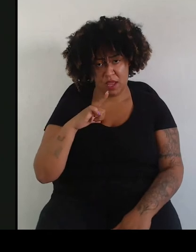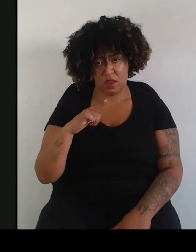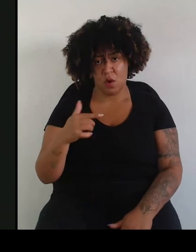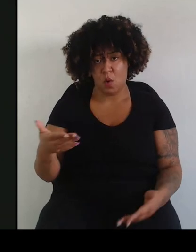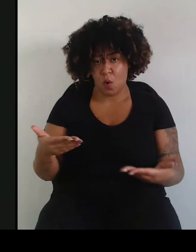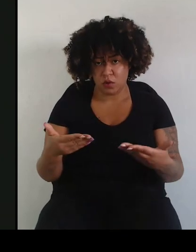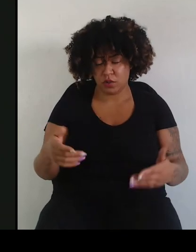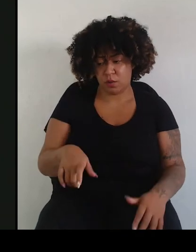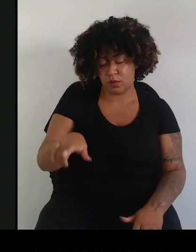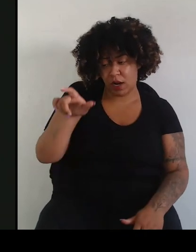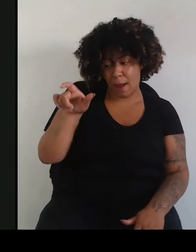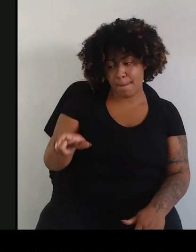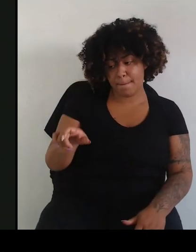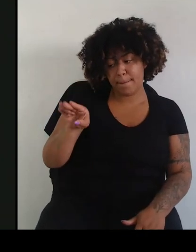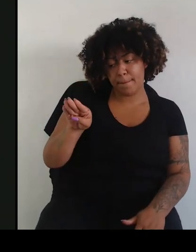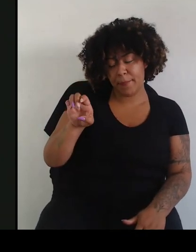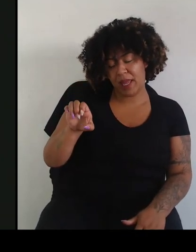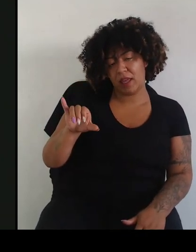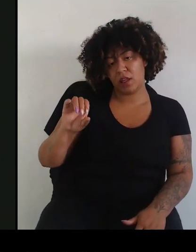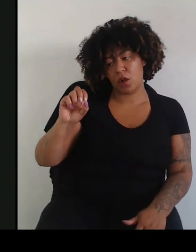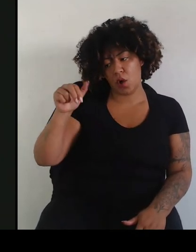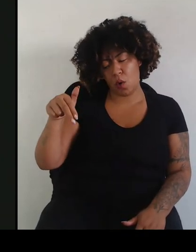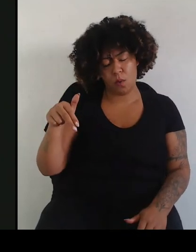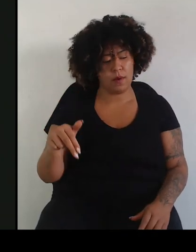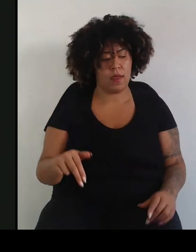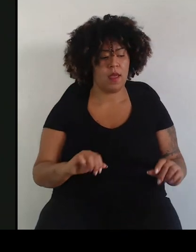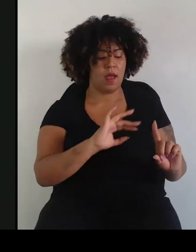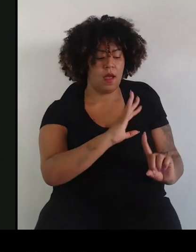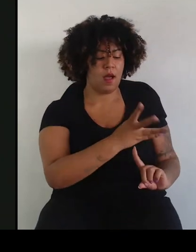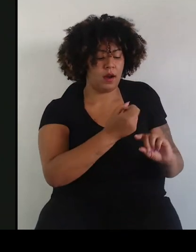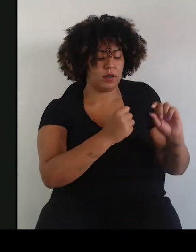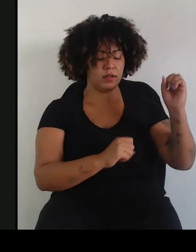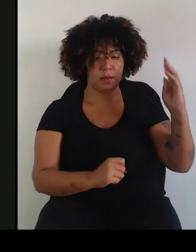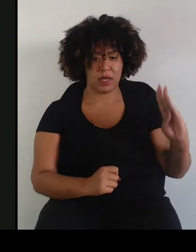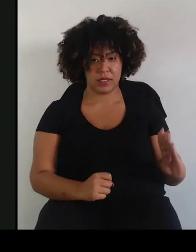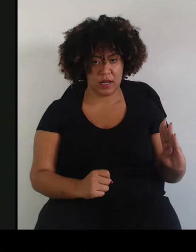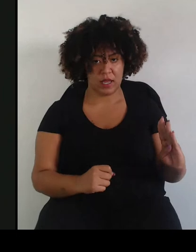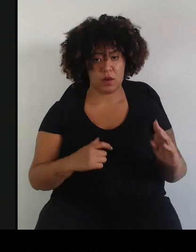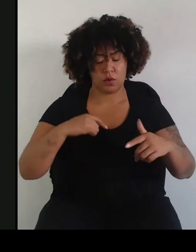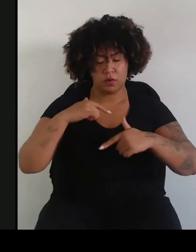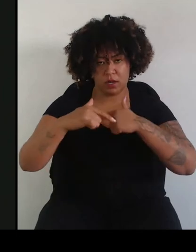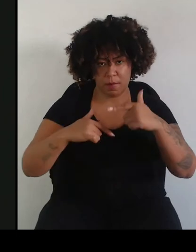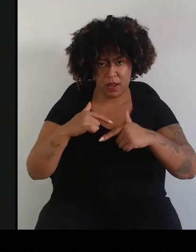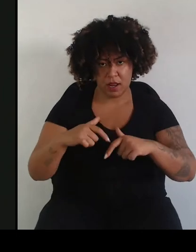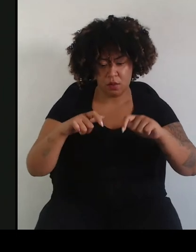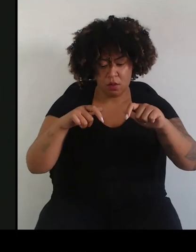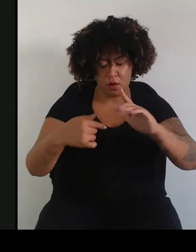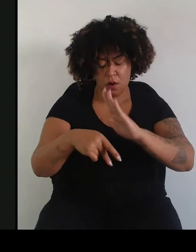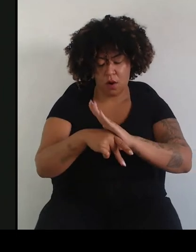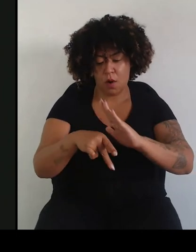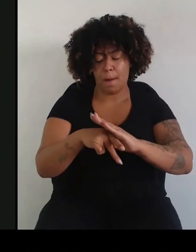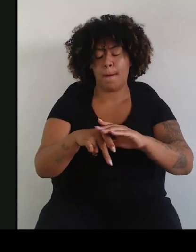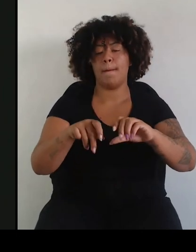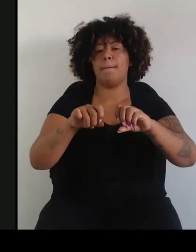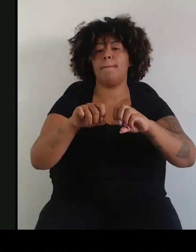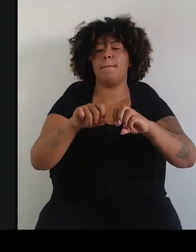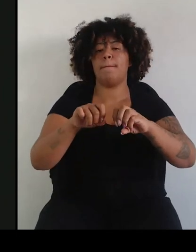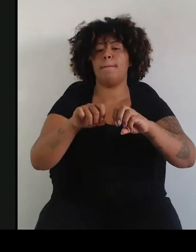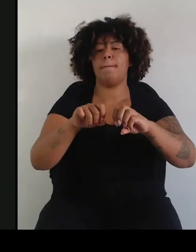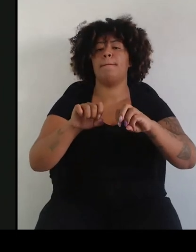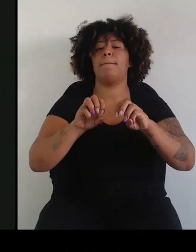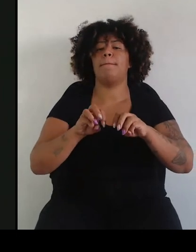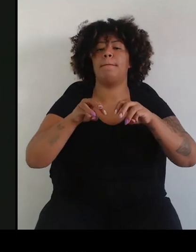do modo como Trabalhei na Bienal de São Paulo foi o artista Arthur